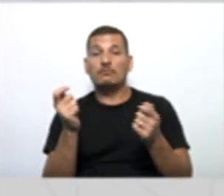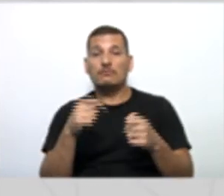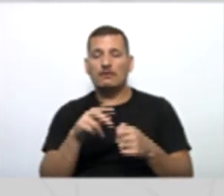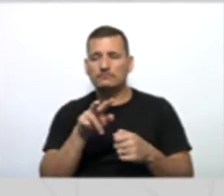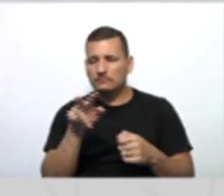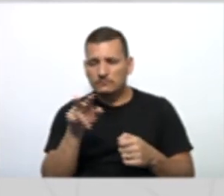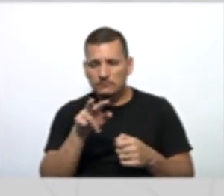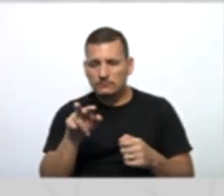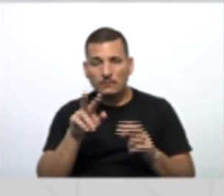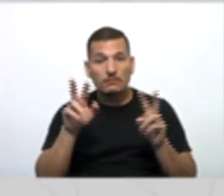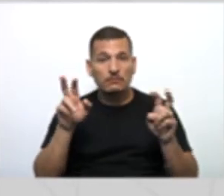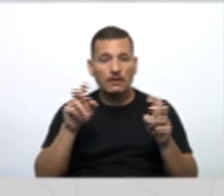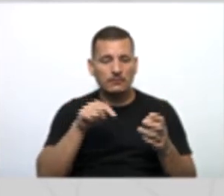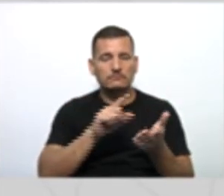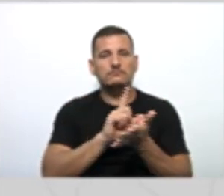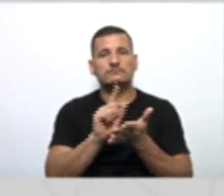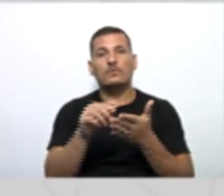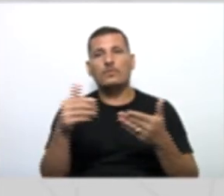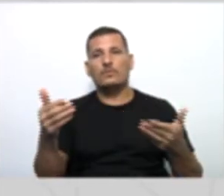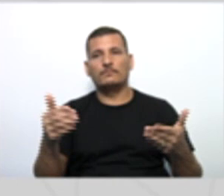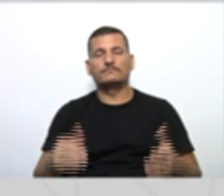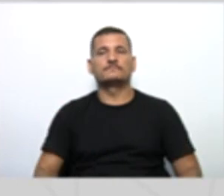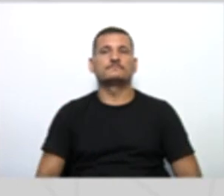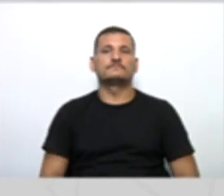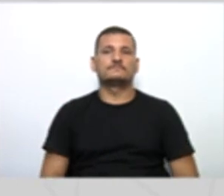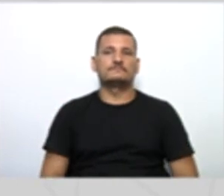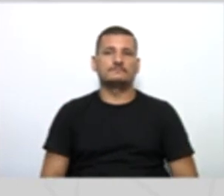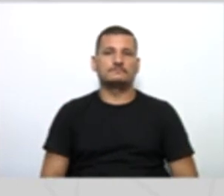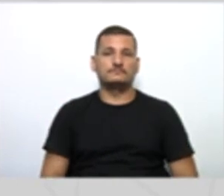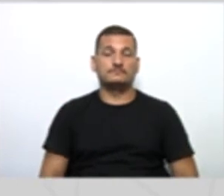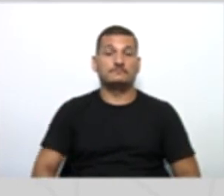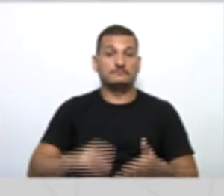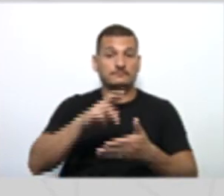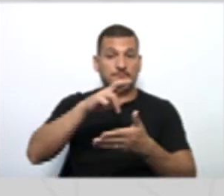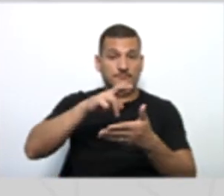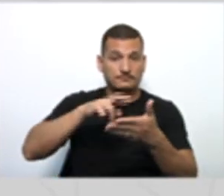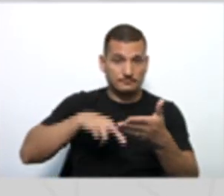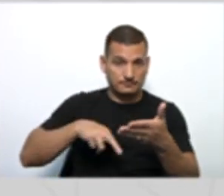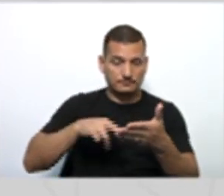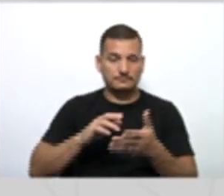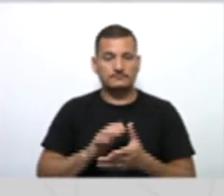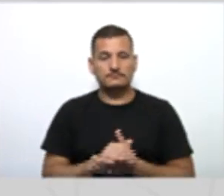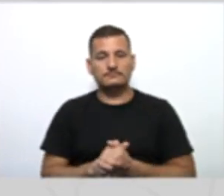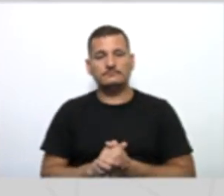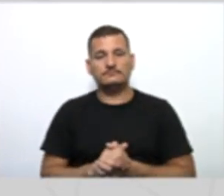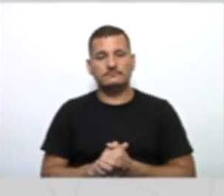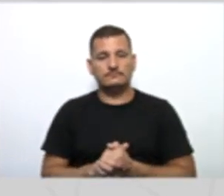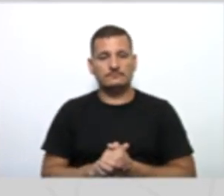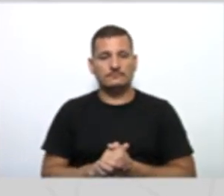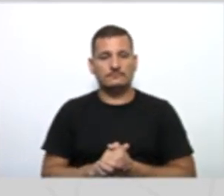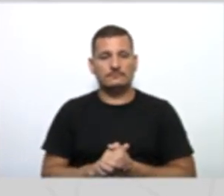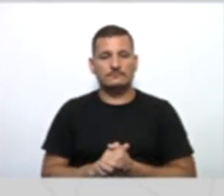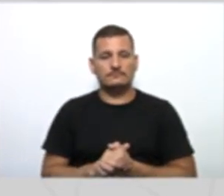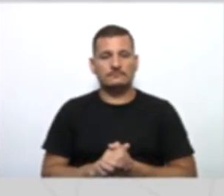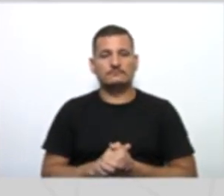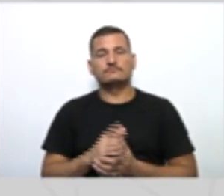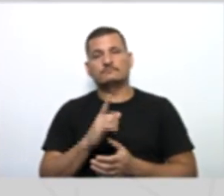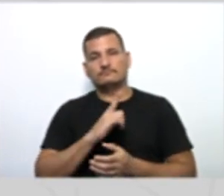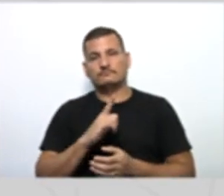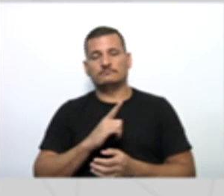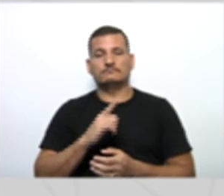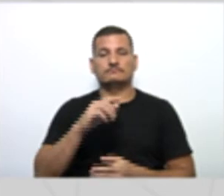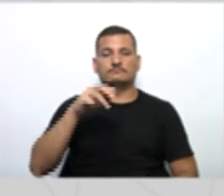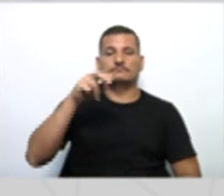o assunto do artigo. No relatório, nós temos a orientação da